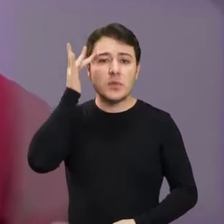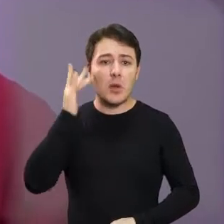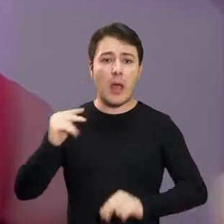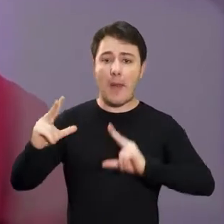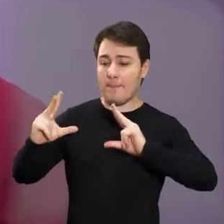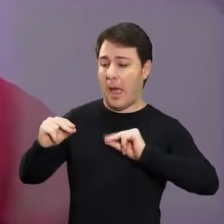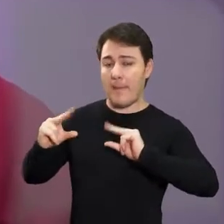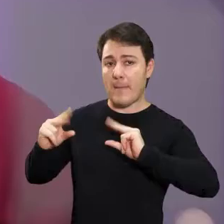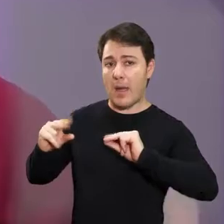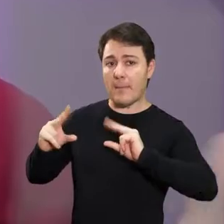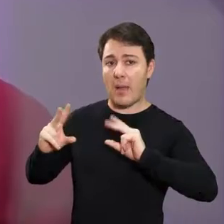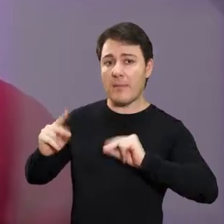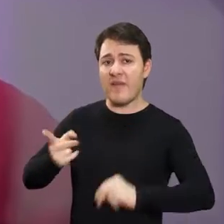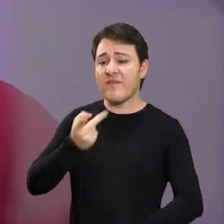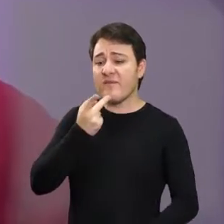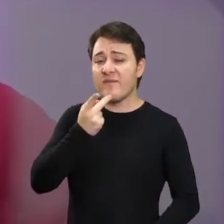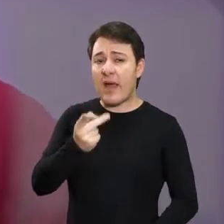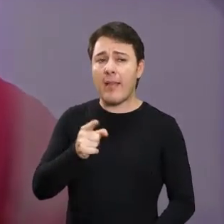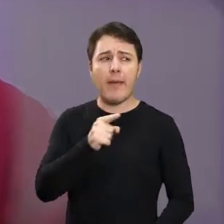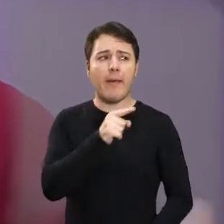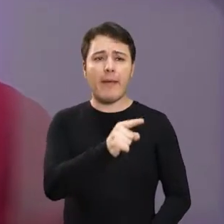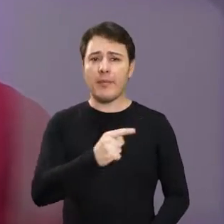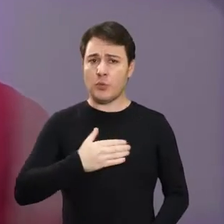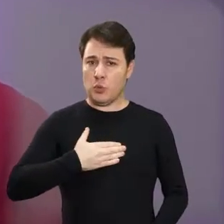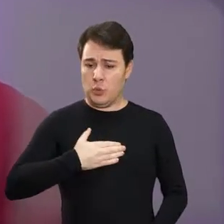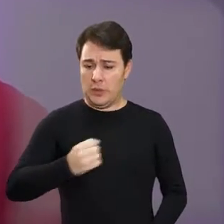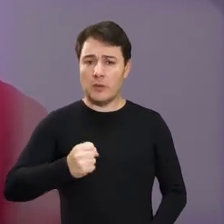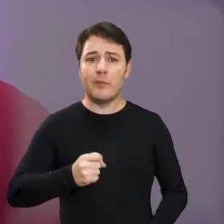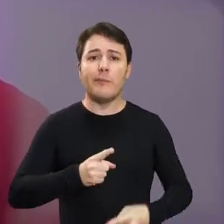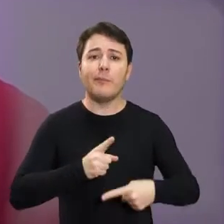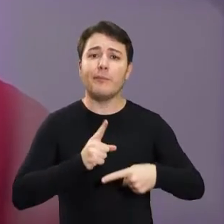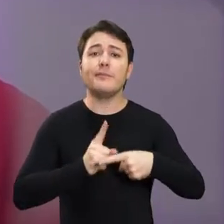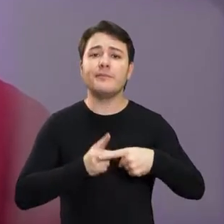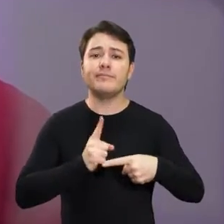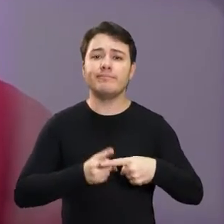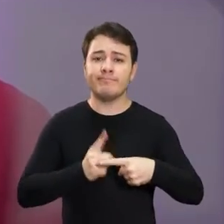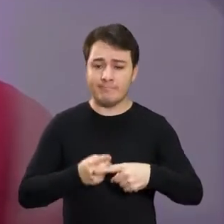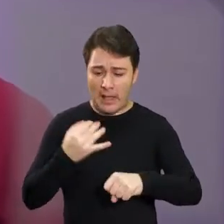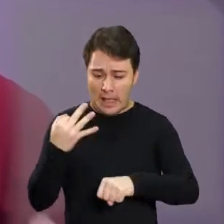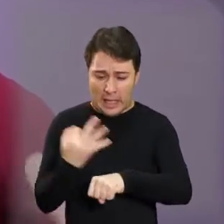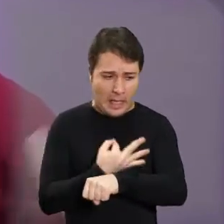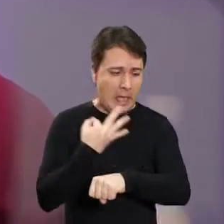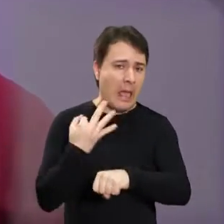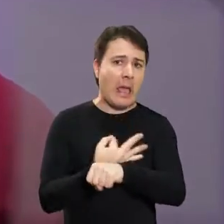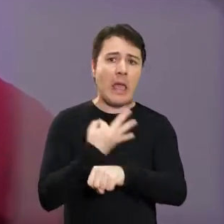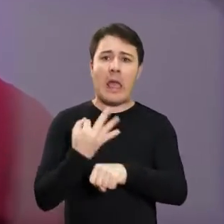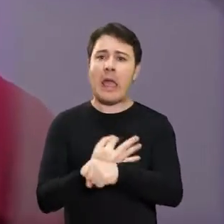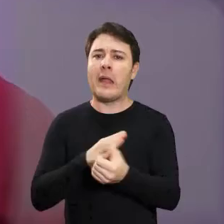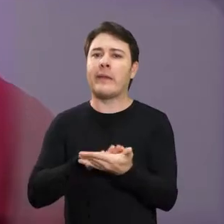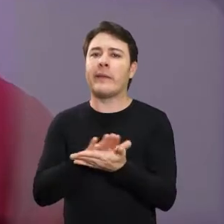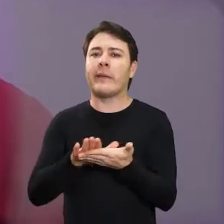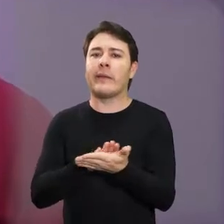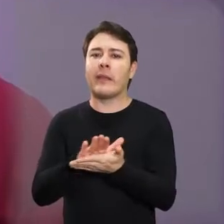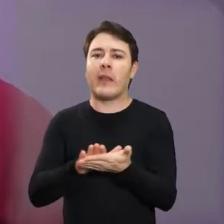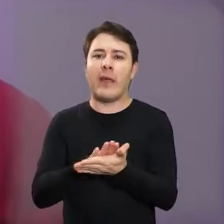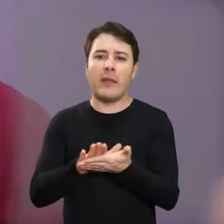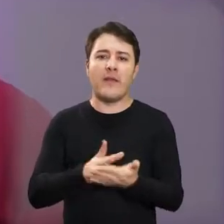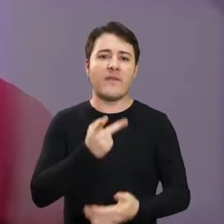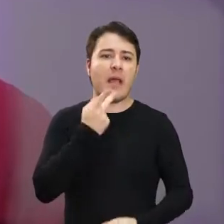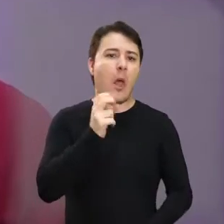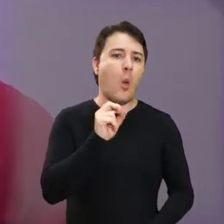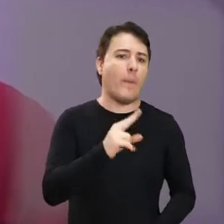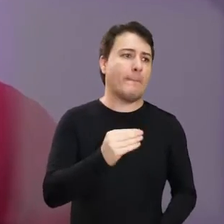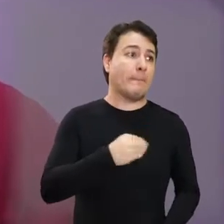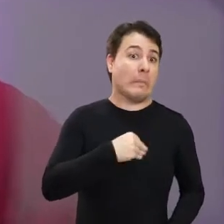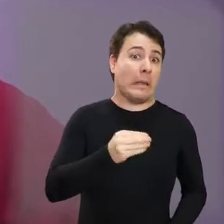exemplo, você com certeza já deve ter ouvido alguém falar, quando o assunto é suicídio, frases do tipo assim: se matou porque foi fraco, ou então, é